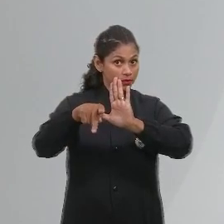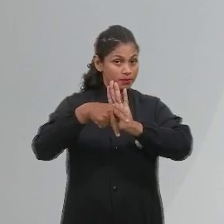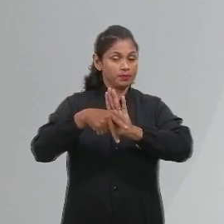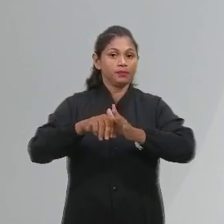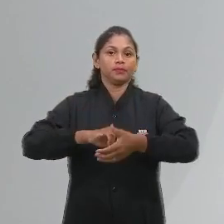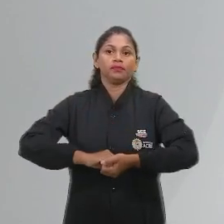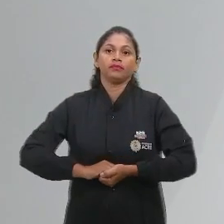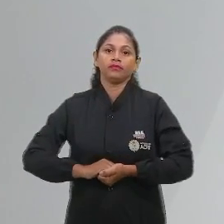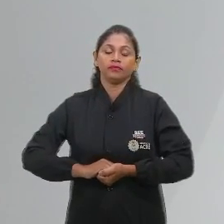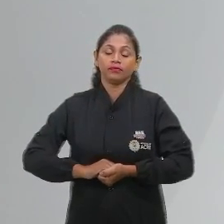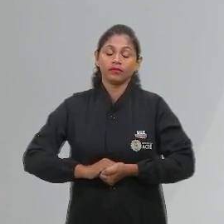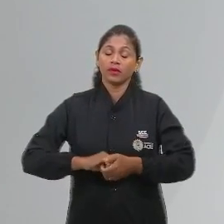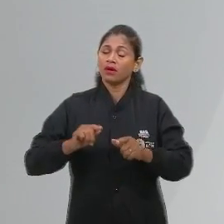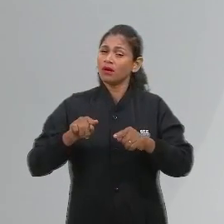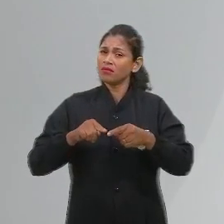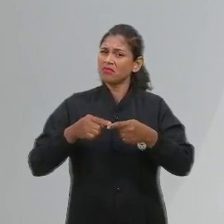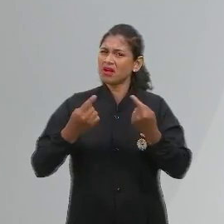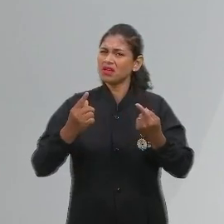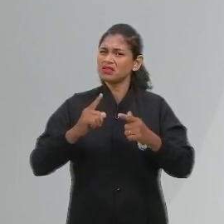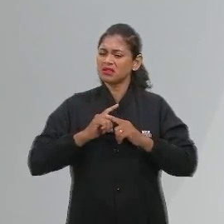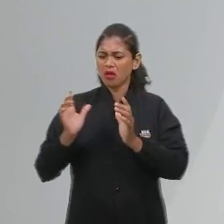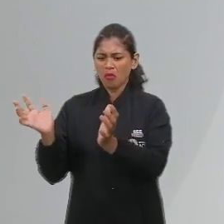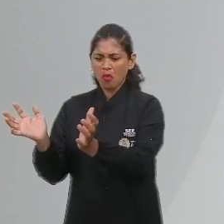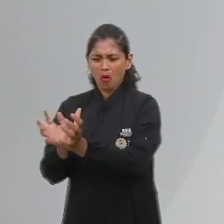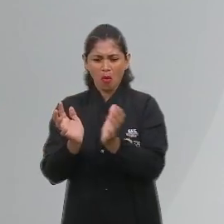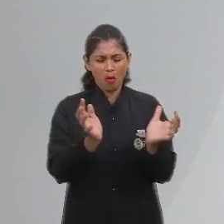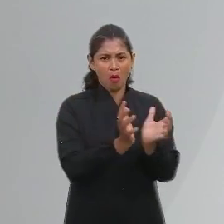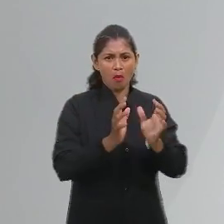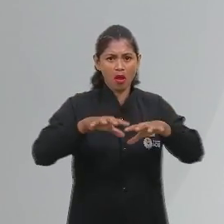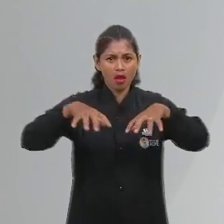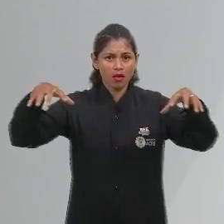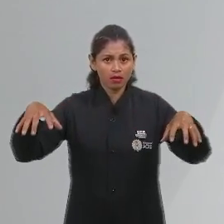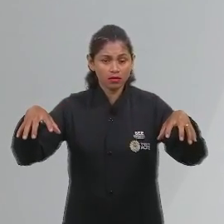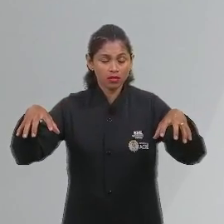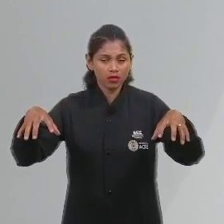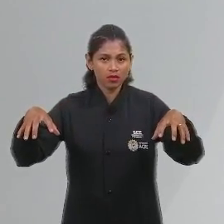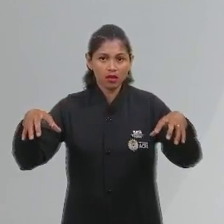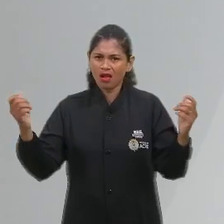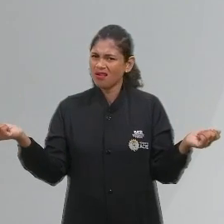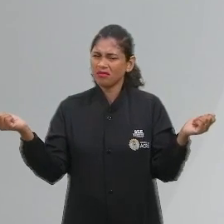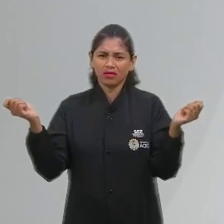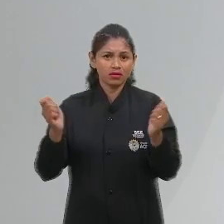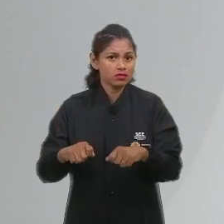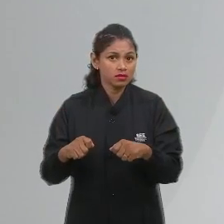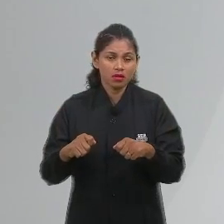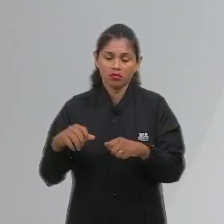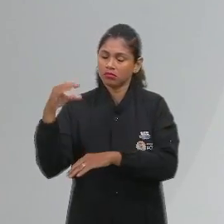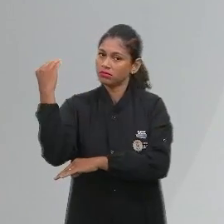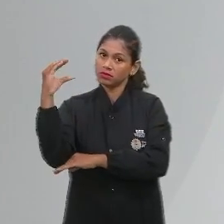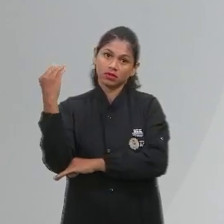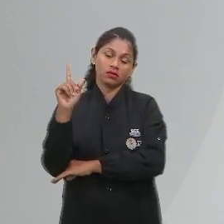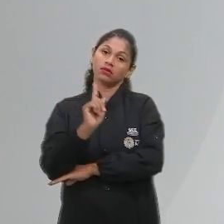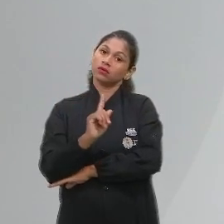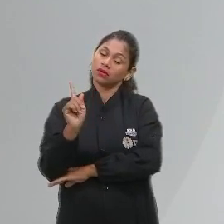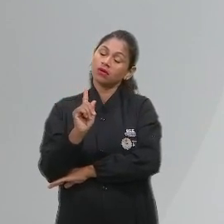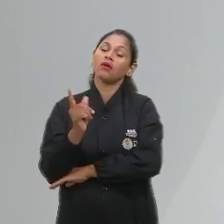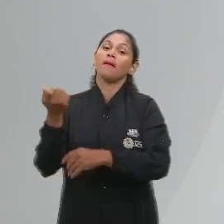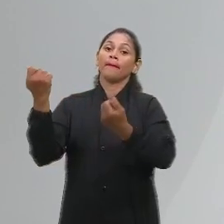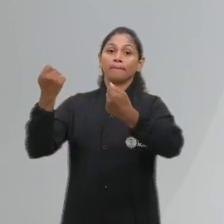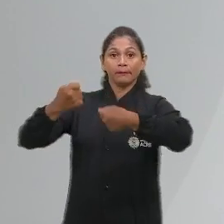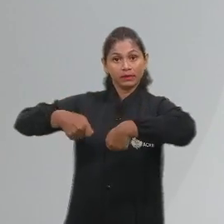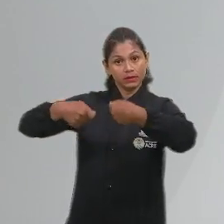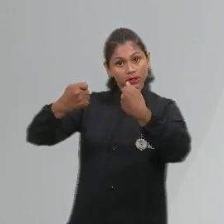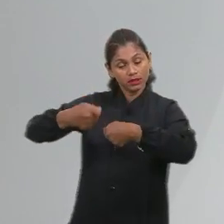delimitado. Mas somente ter esse campo de atuação, ele não é suficiente para uma ciência. Se faz necessário